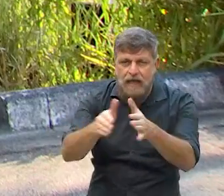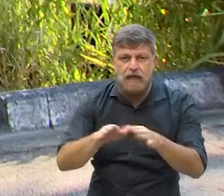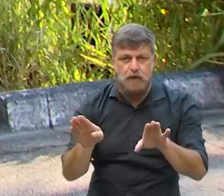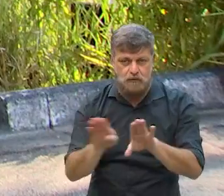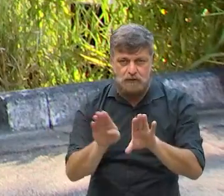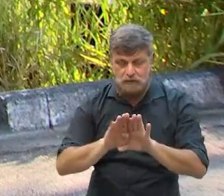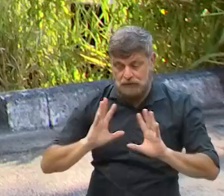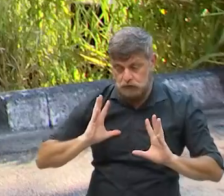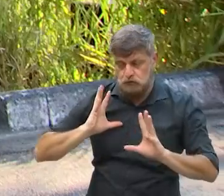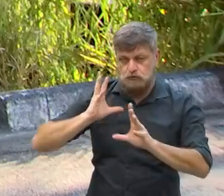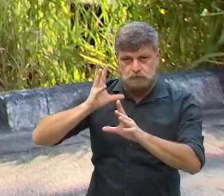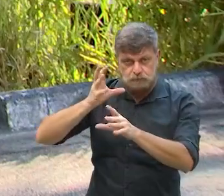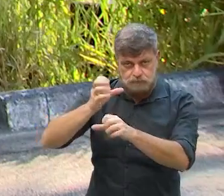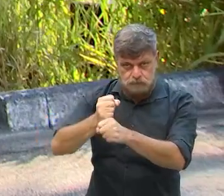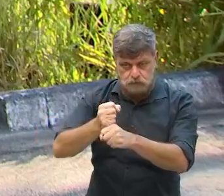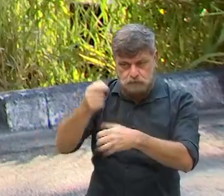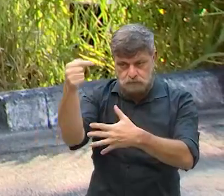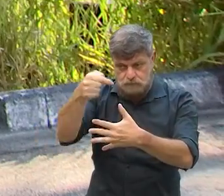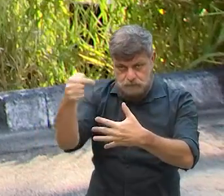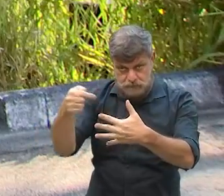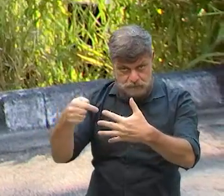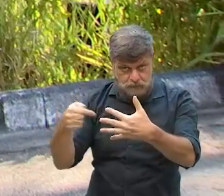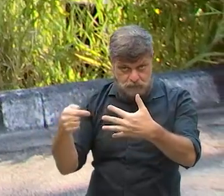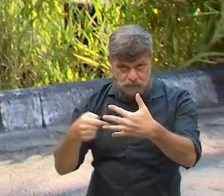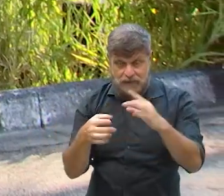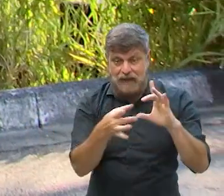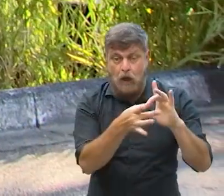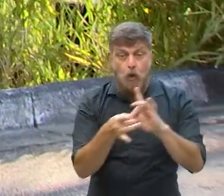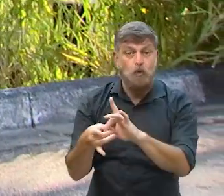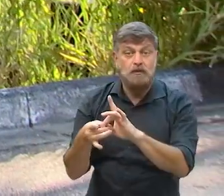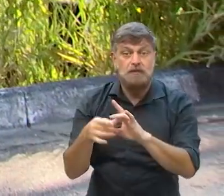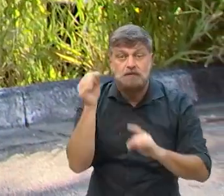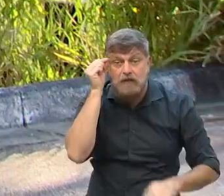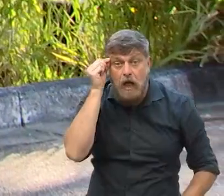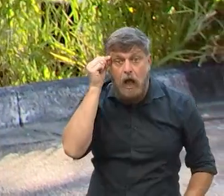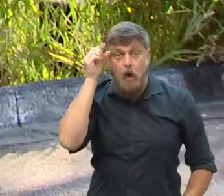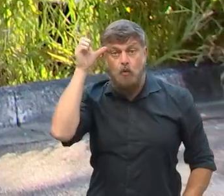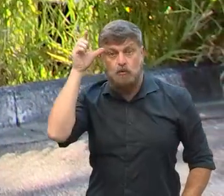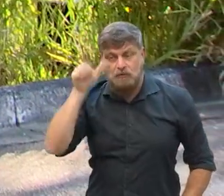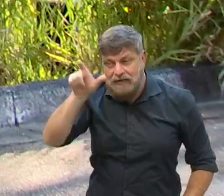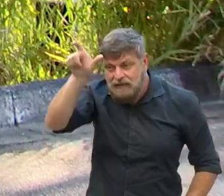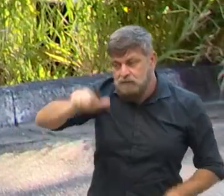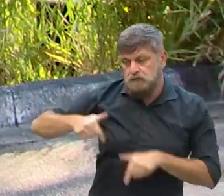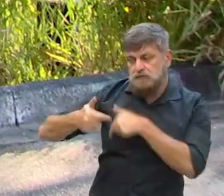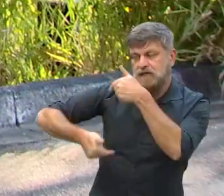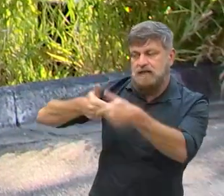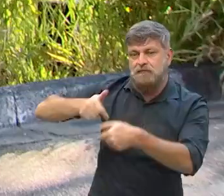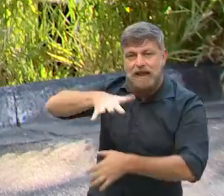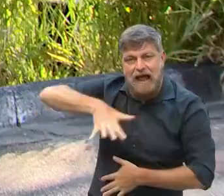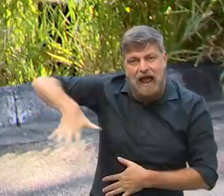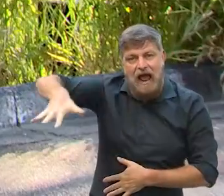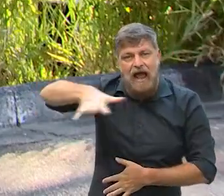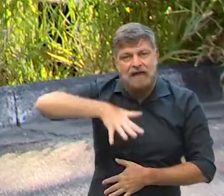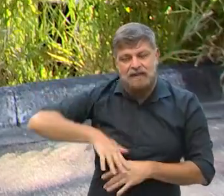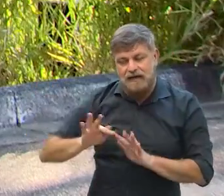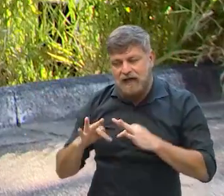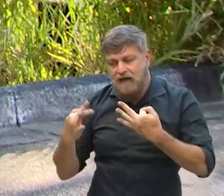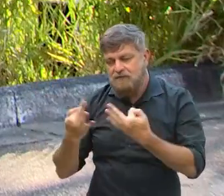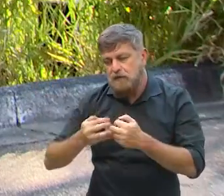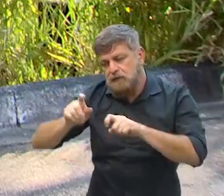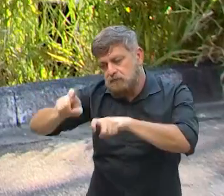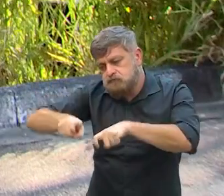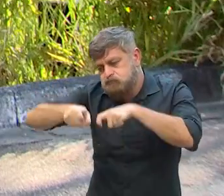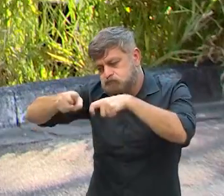isso faz parte de um contexto, de uma cultura de quem trabalha, né, na agricultura familiar. Então é mais uma